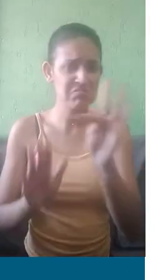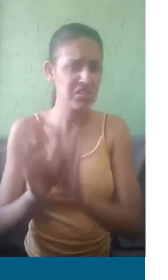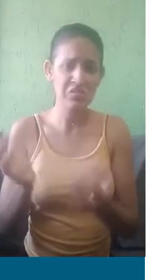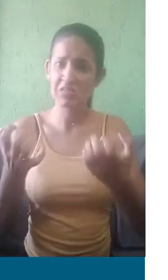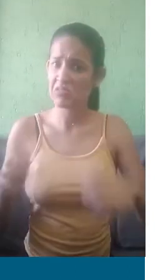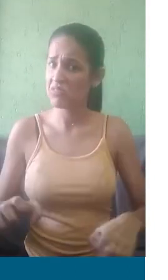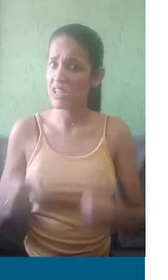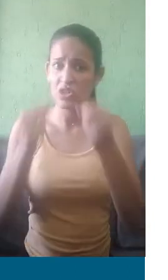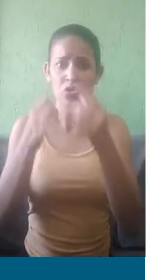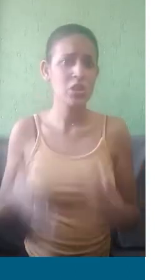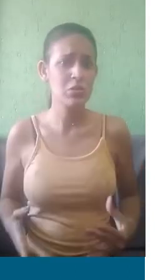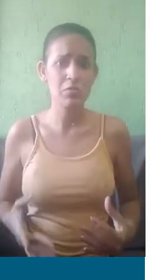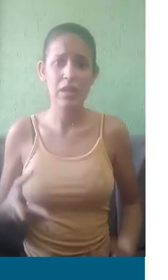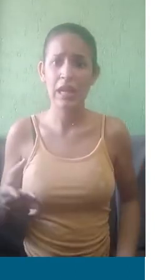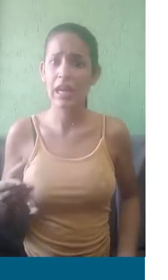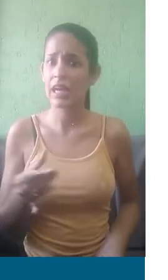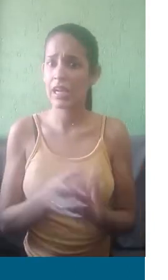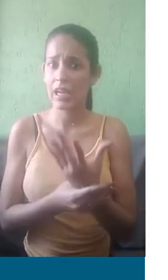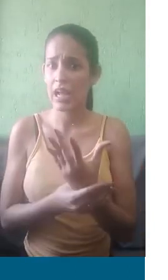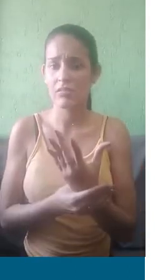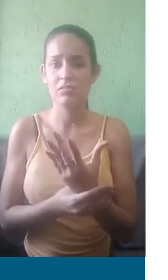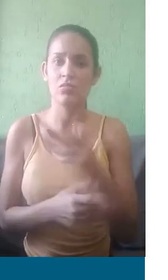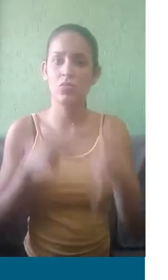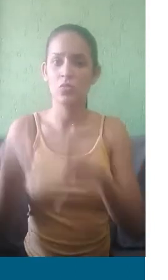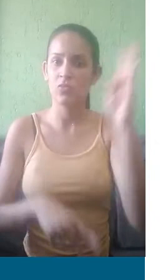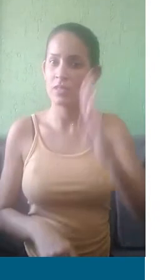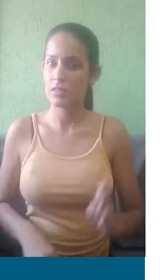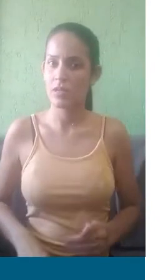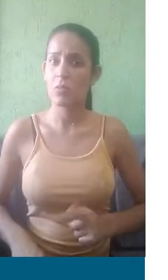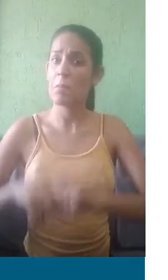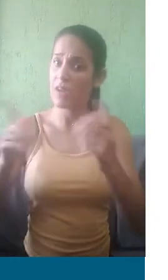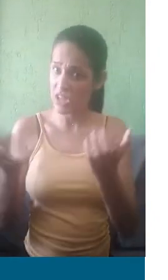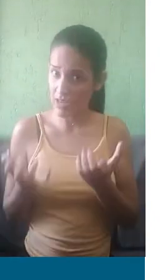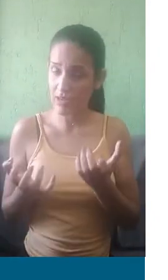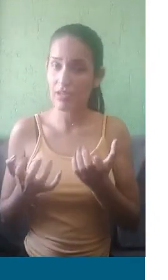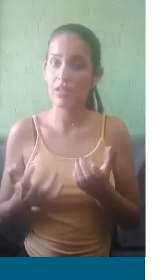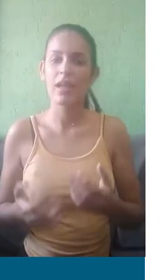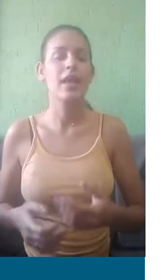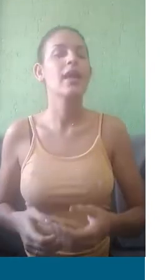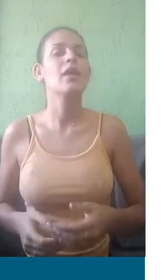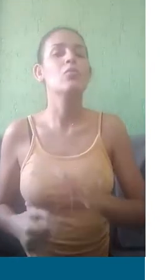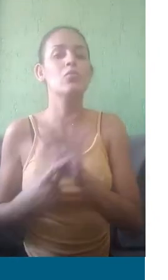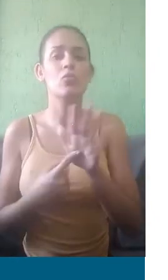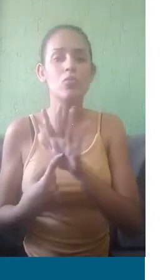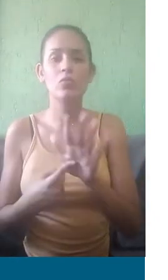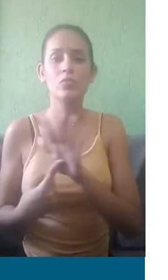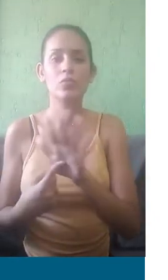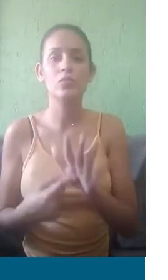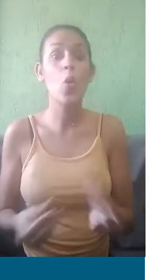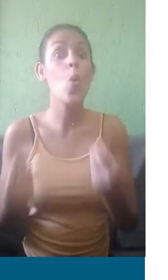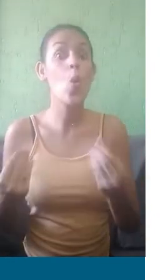povo brasileiro, mas refletir sobre a história do Brasil de forma crítica. Por fim, a letra E também é